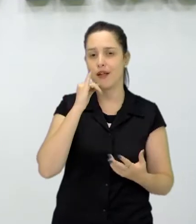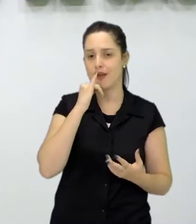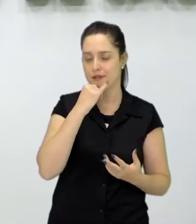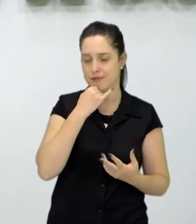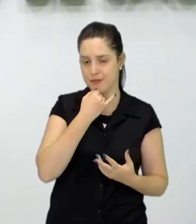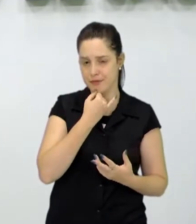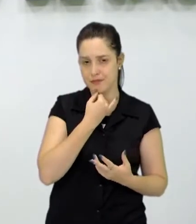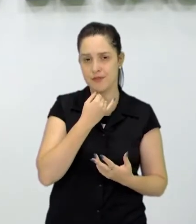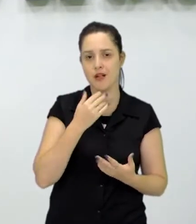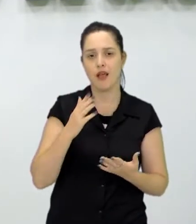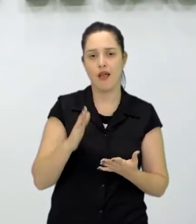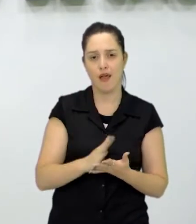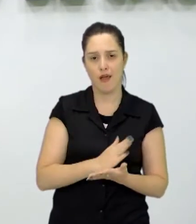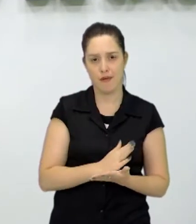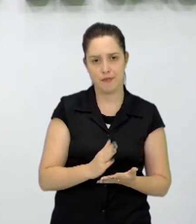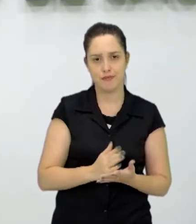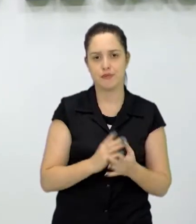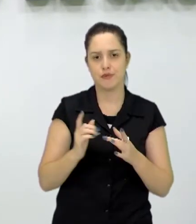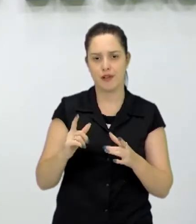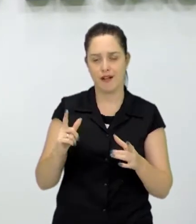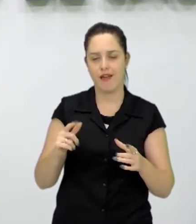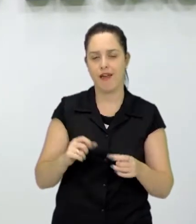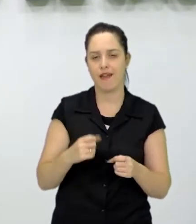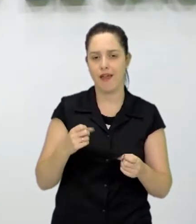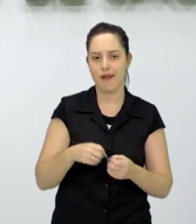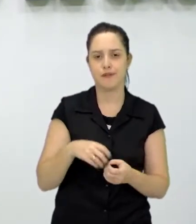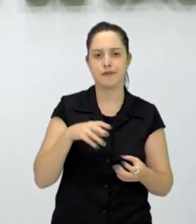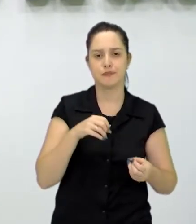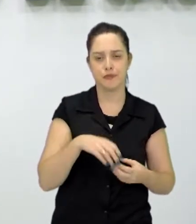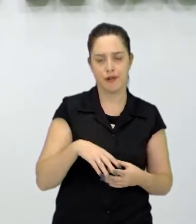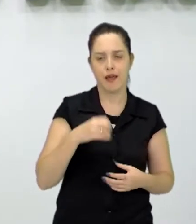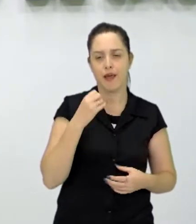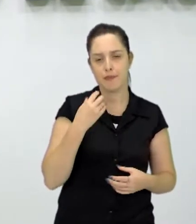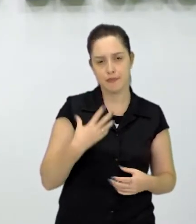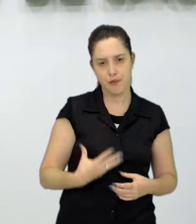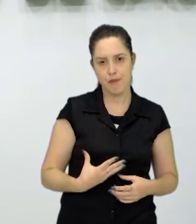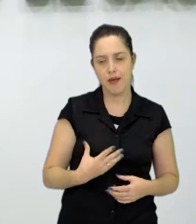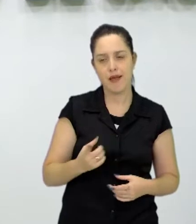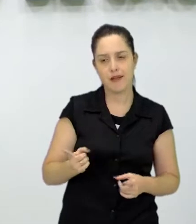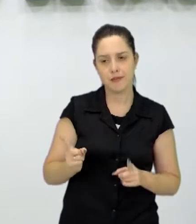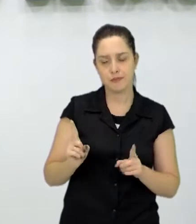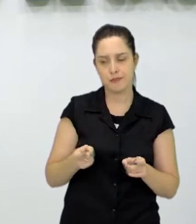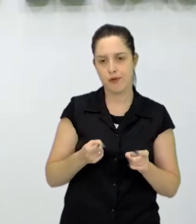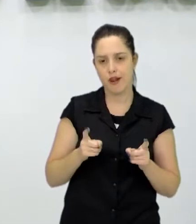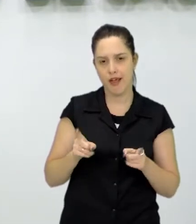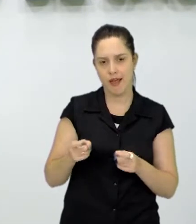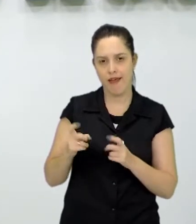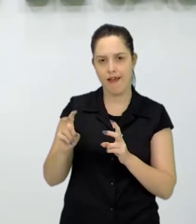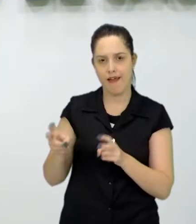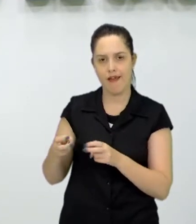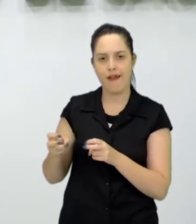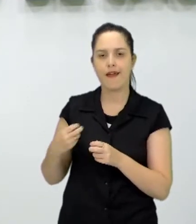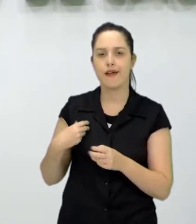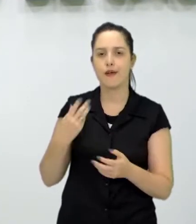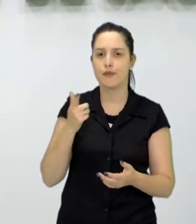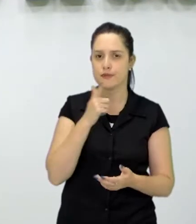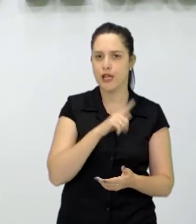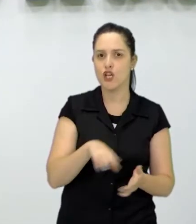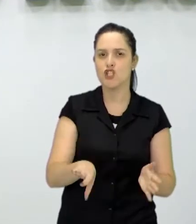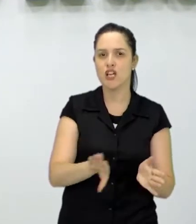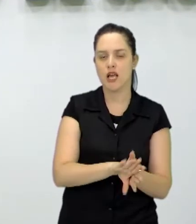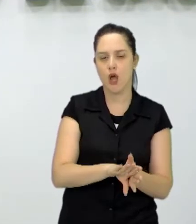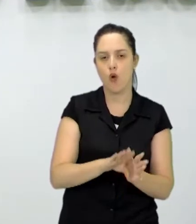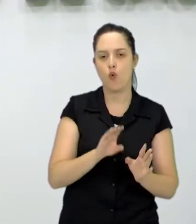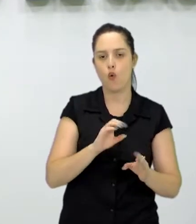estava nos continentes que eram explorados, a vida não era boa. Então, eles exploravam, tinham preconceito, e isso